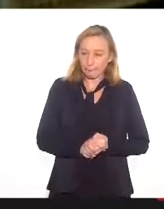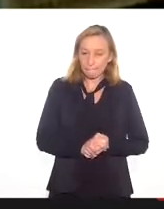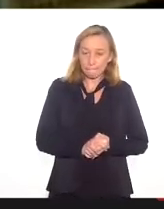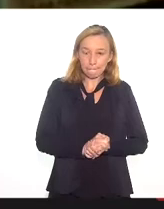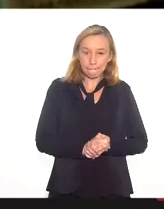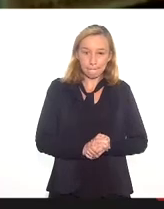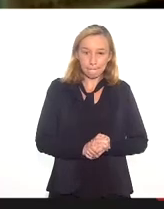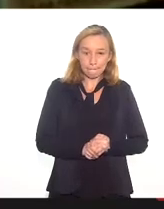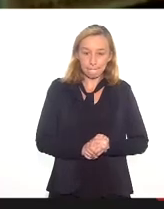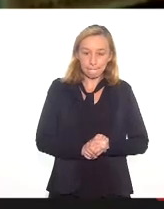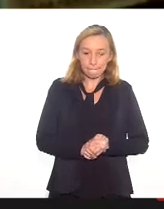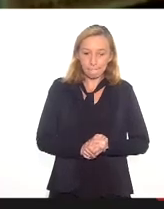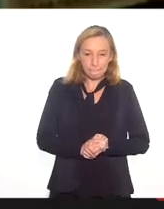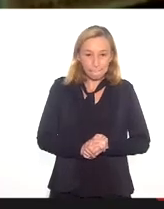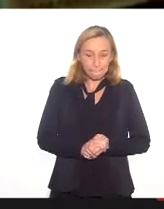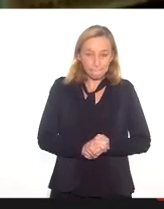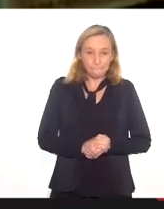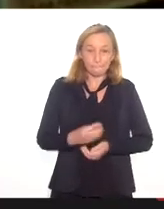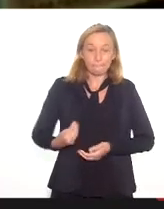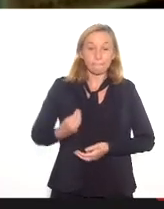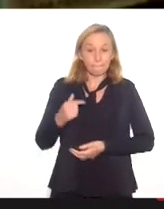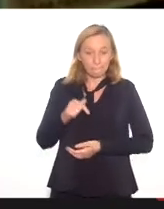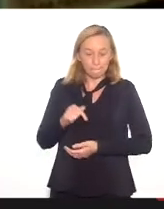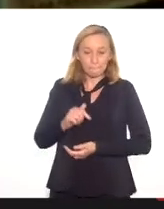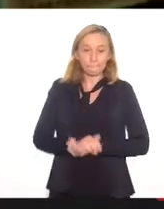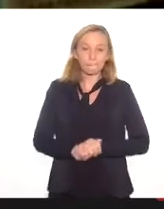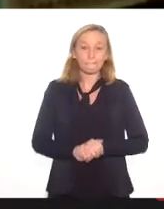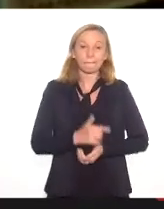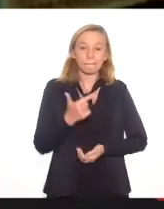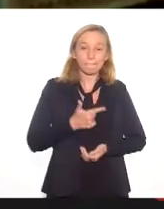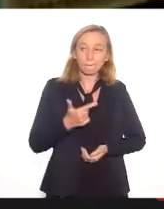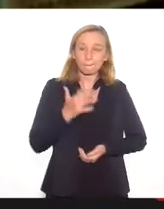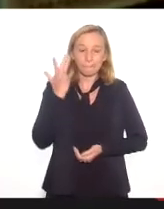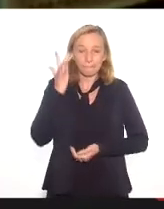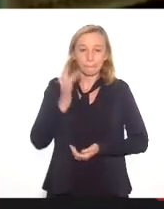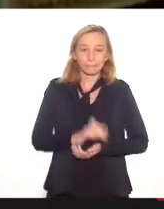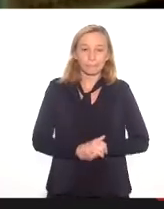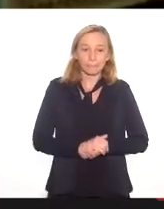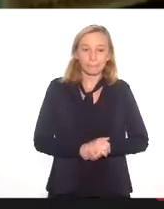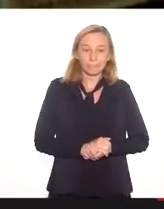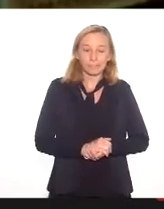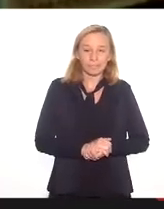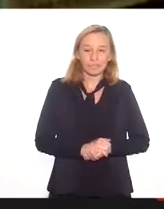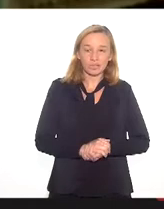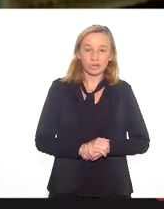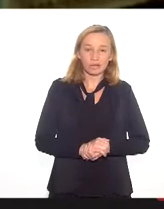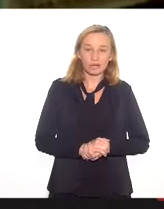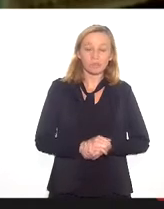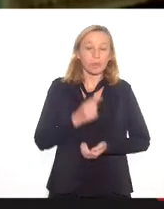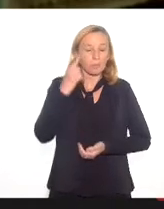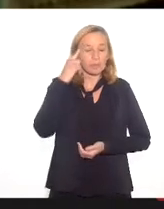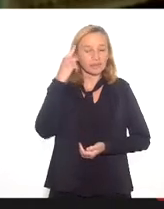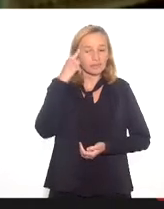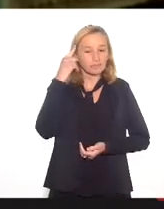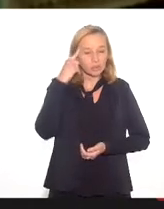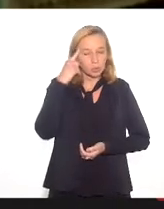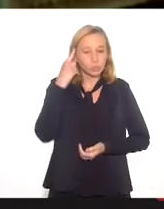primeiro, que admiro muito a todos que estão aqui. E, segundo, que eu acho que nós temos aqui uma tarefa de fazer uma reflexão